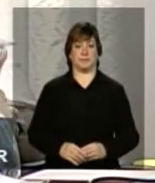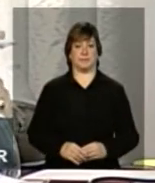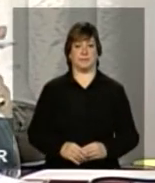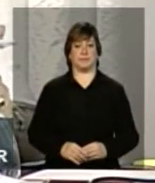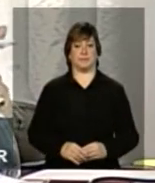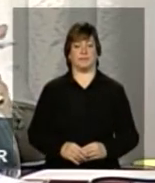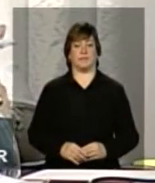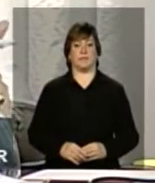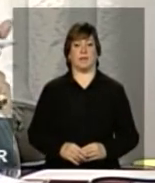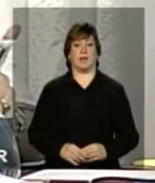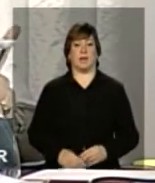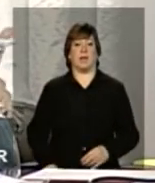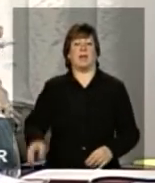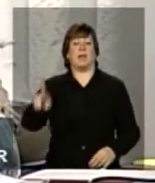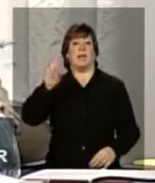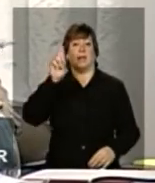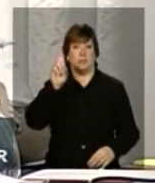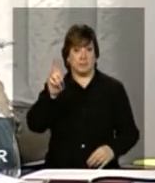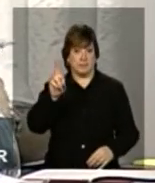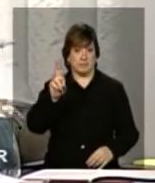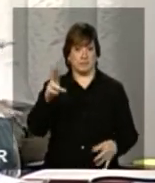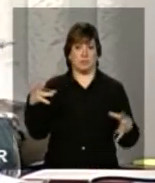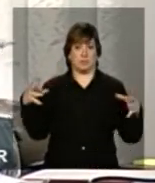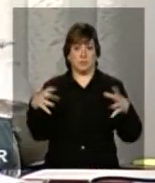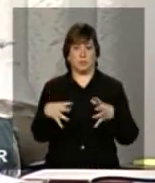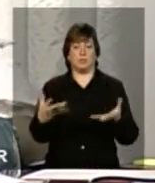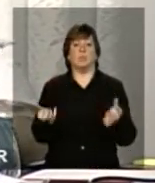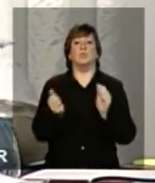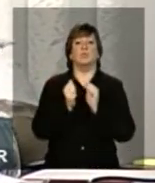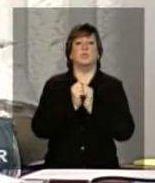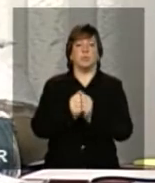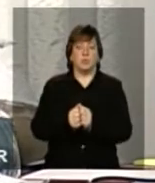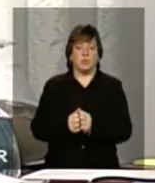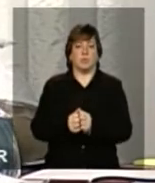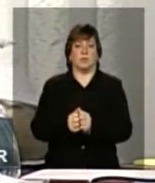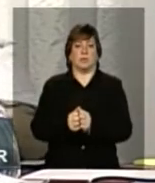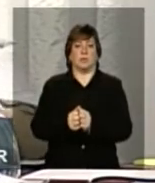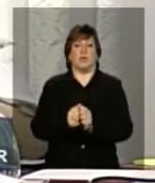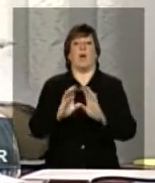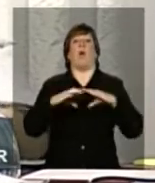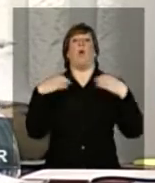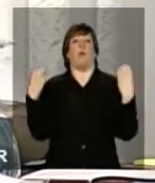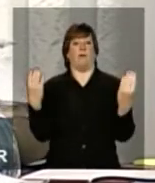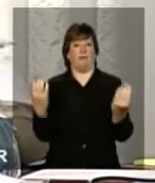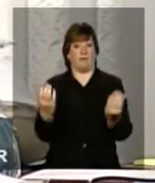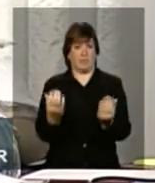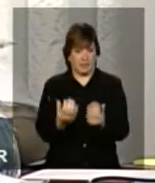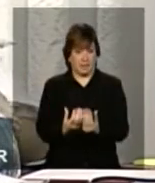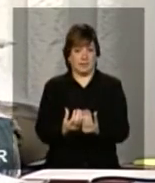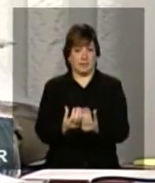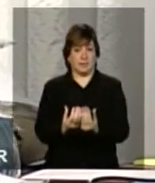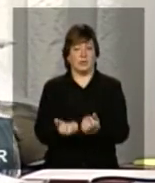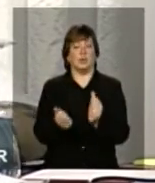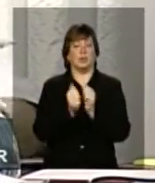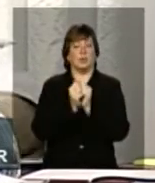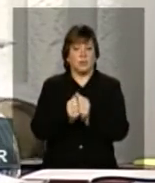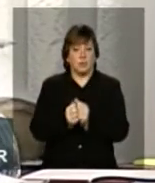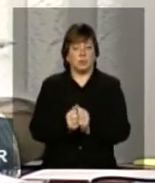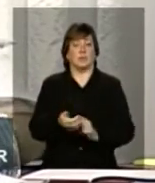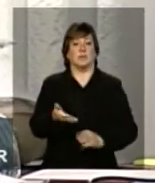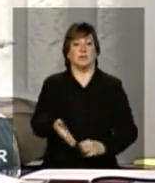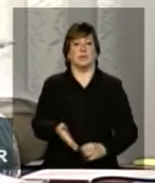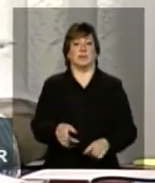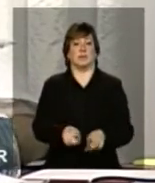as representações, junto à conferência e junto